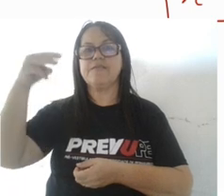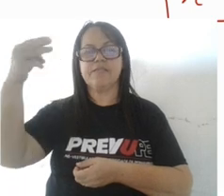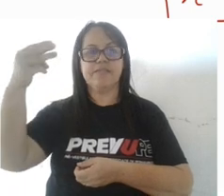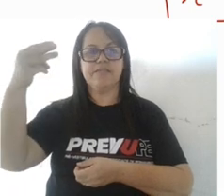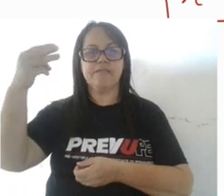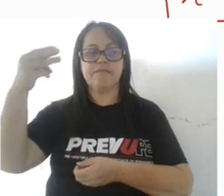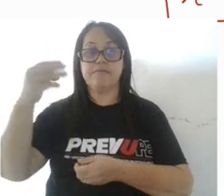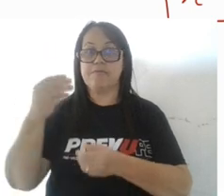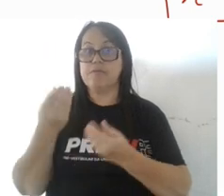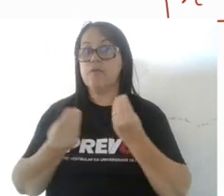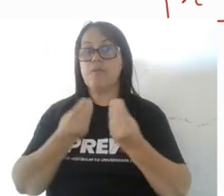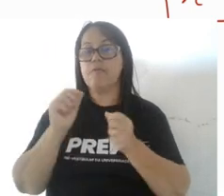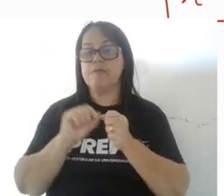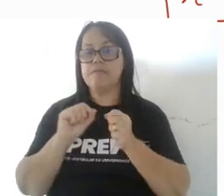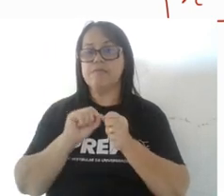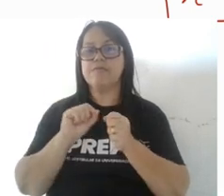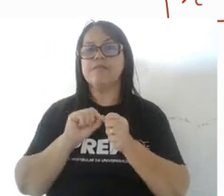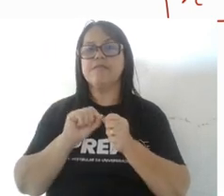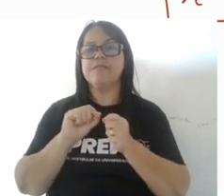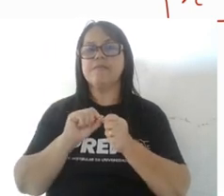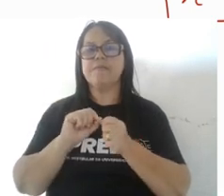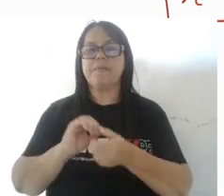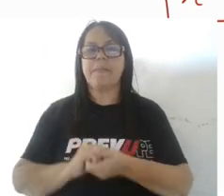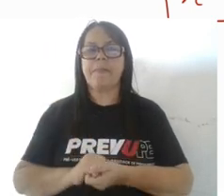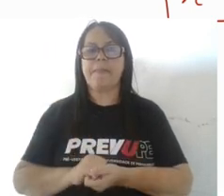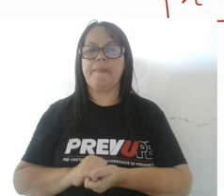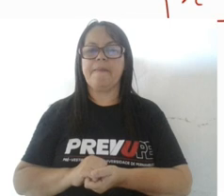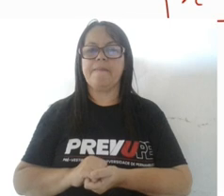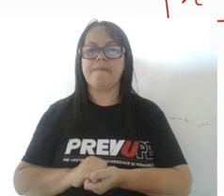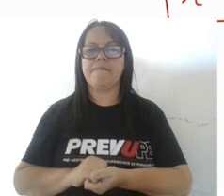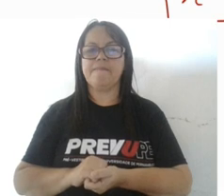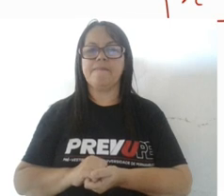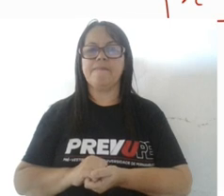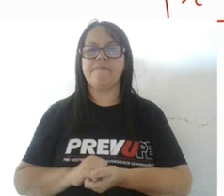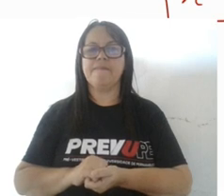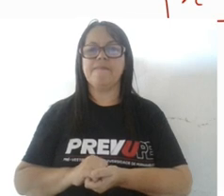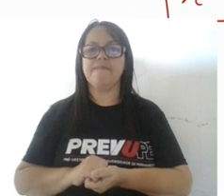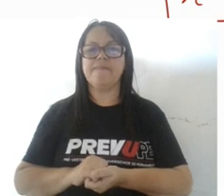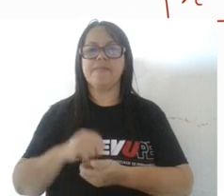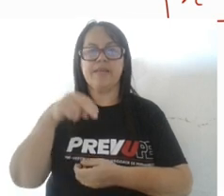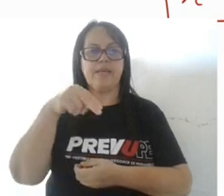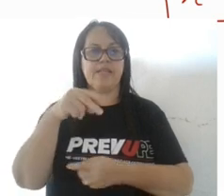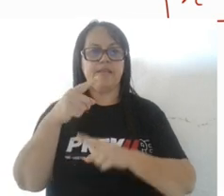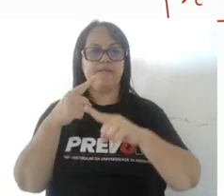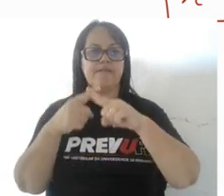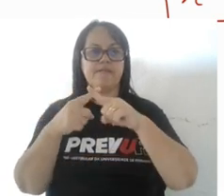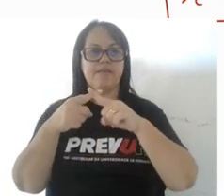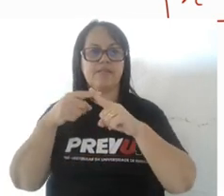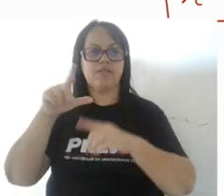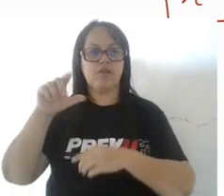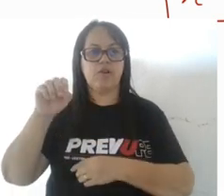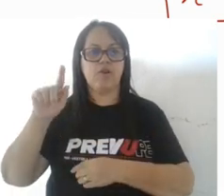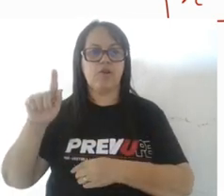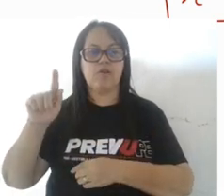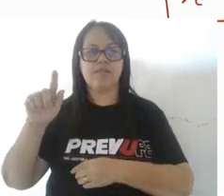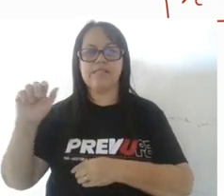3 aplicando essa propriedade aqui da potência nós temos n ve